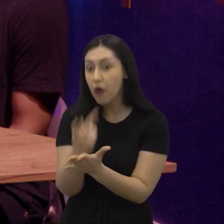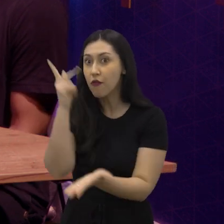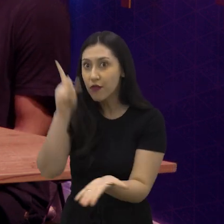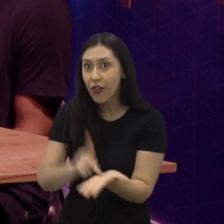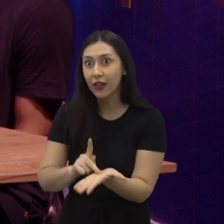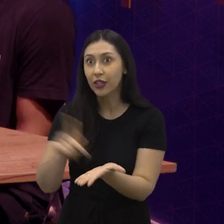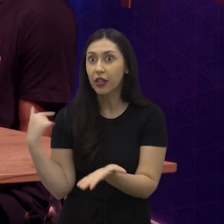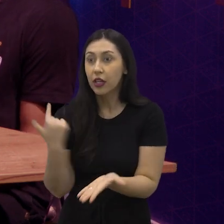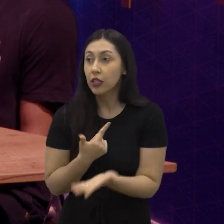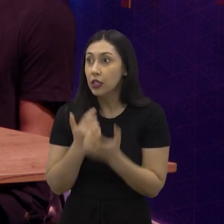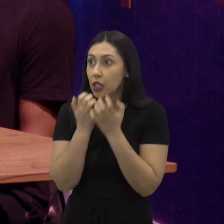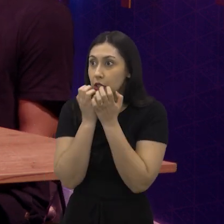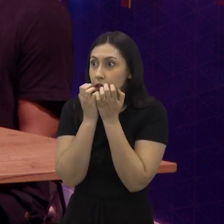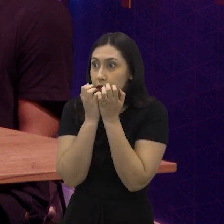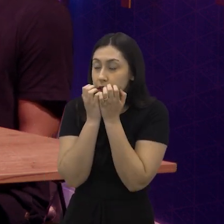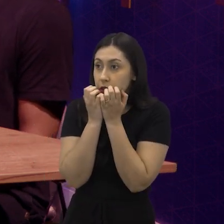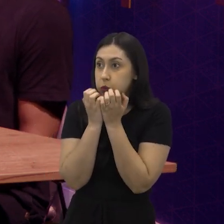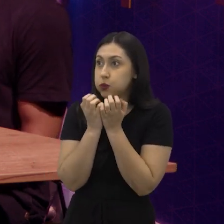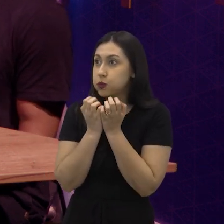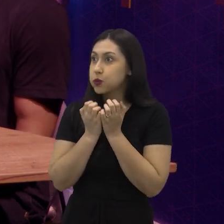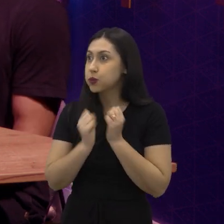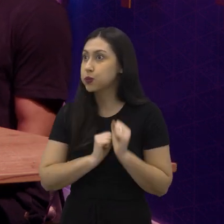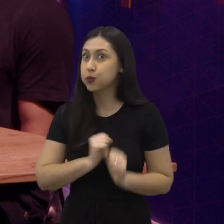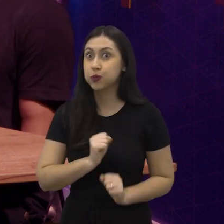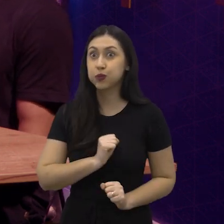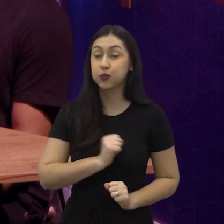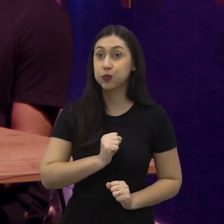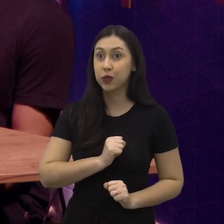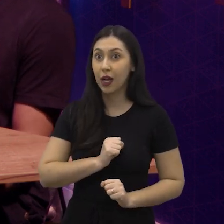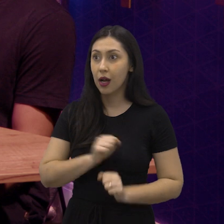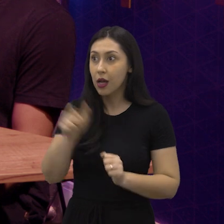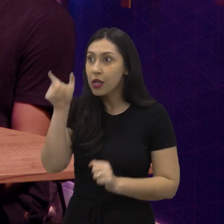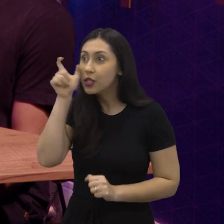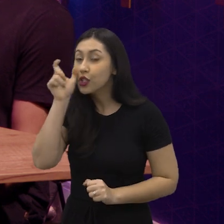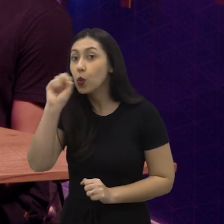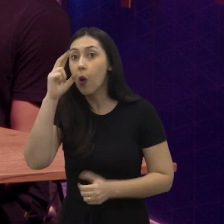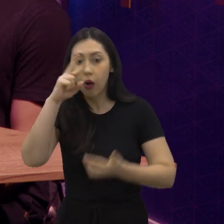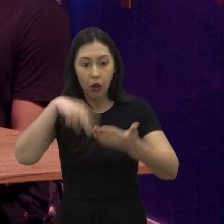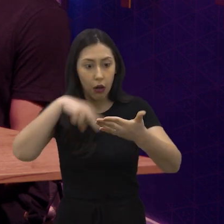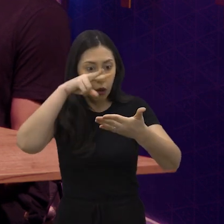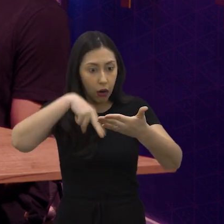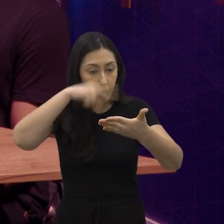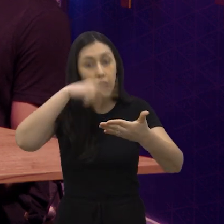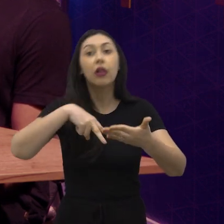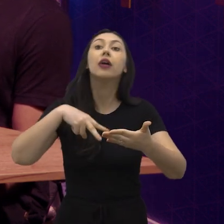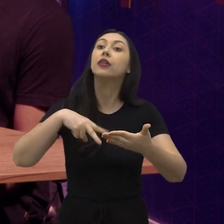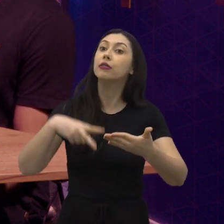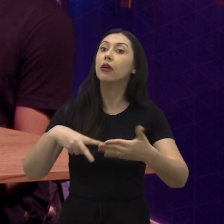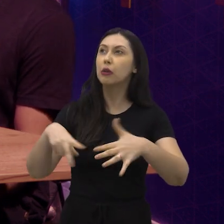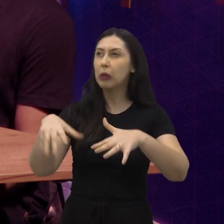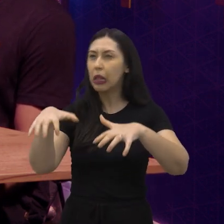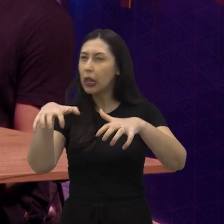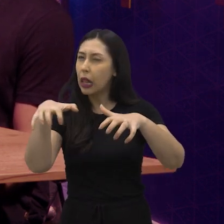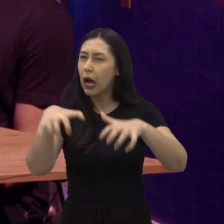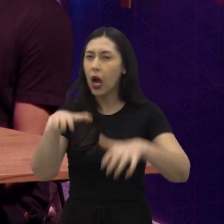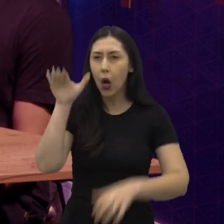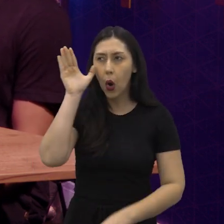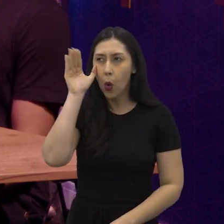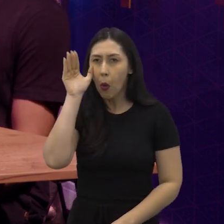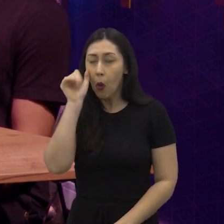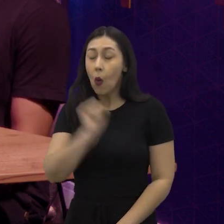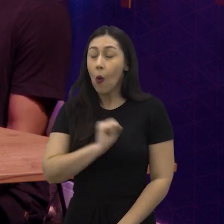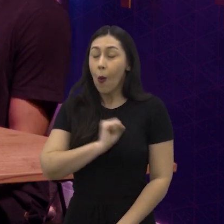fica tenso e tal, né, assistindo ou lendo alguma coisa desses gêneros, né, horror, terror,